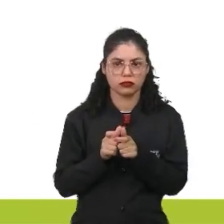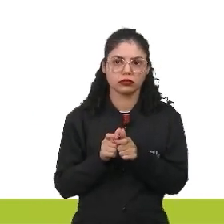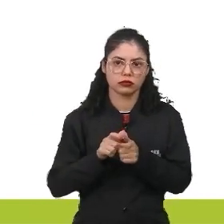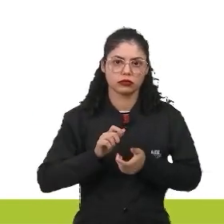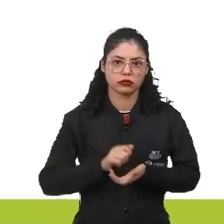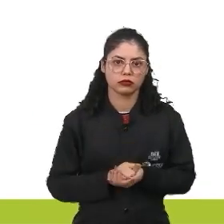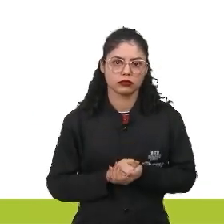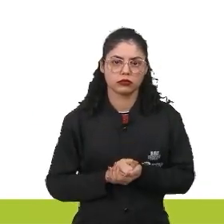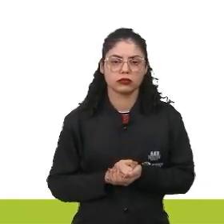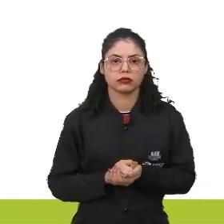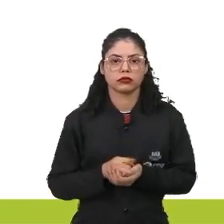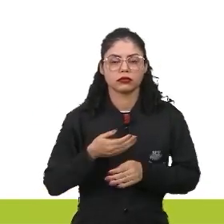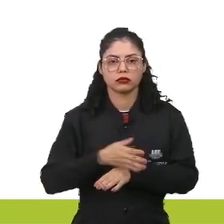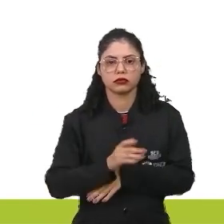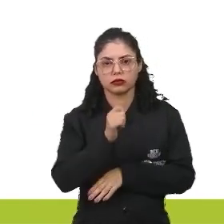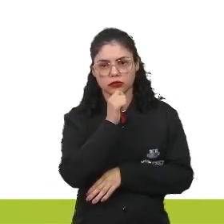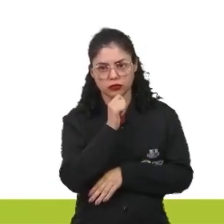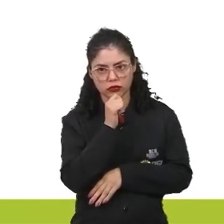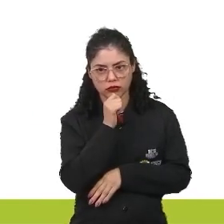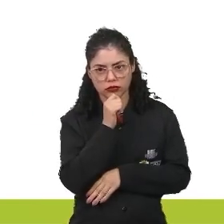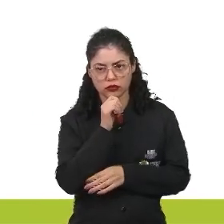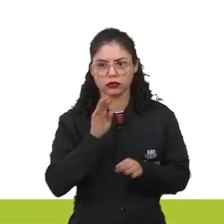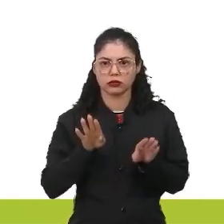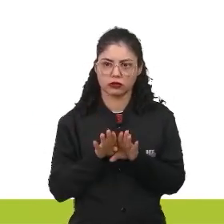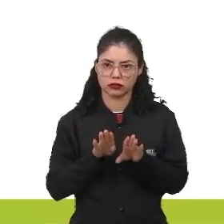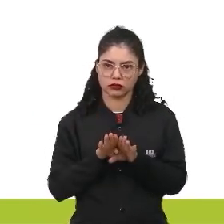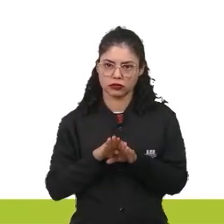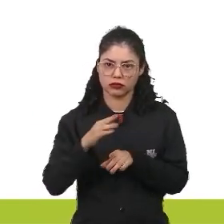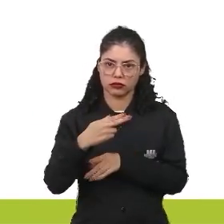vão passar pela peneira.